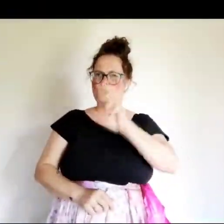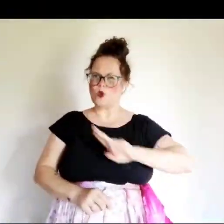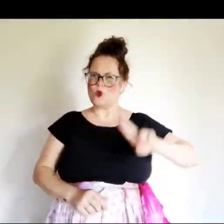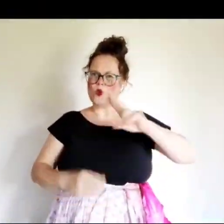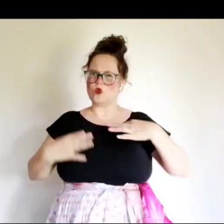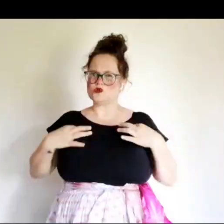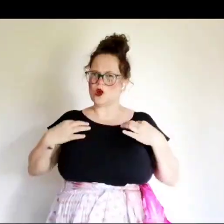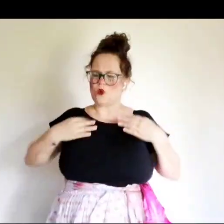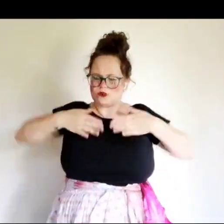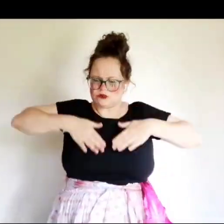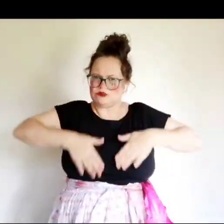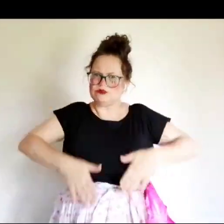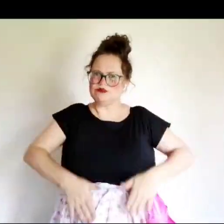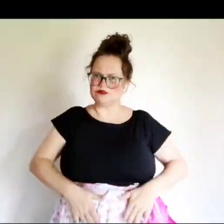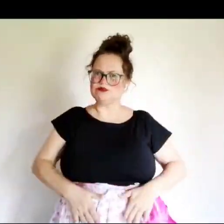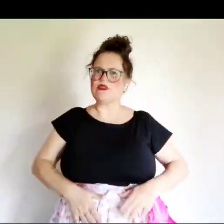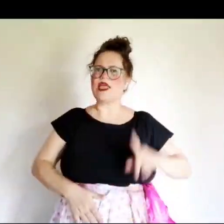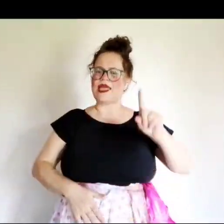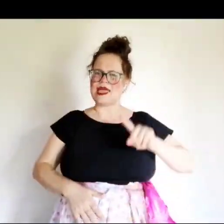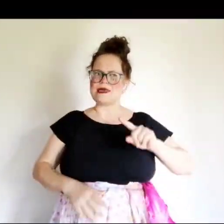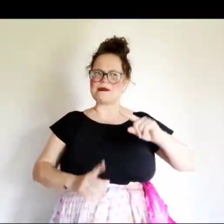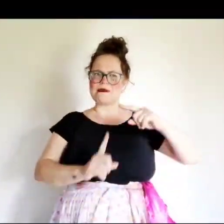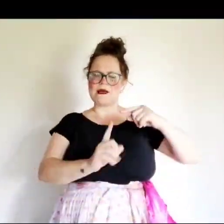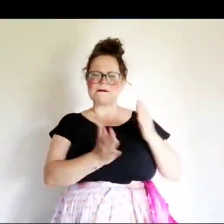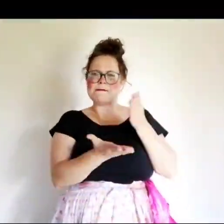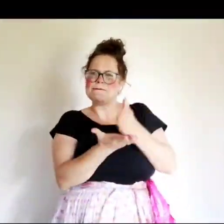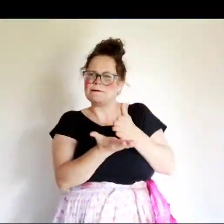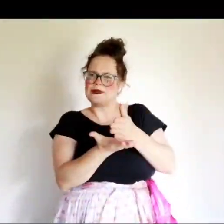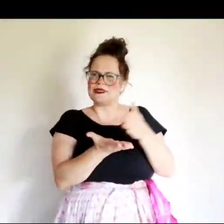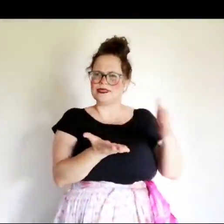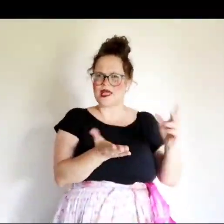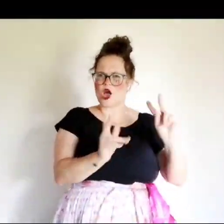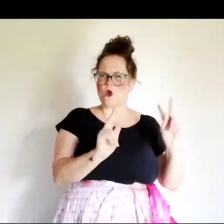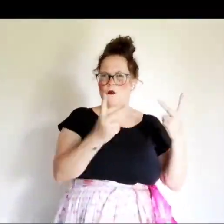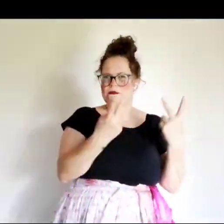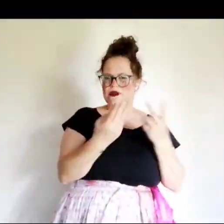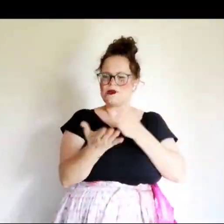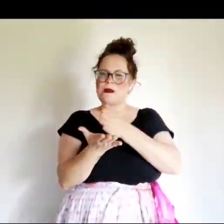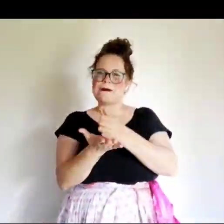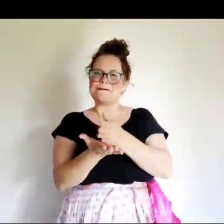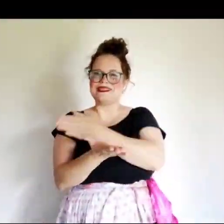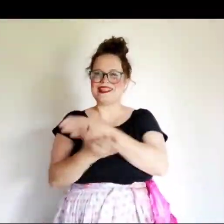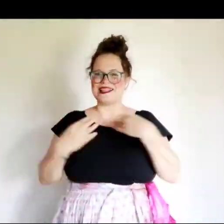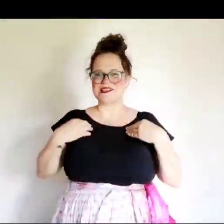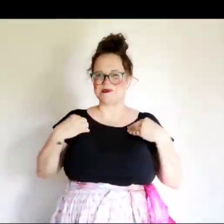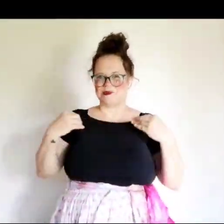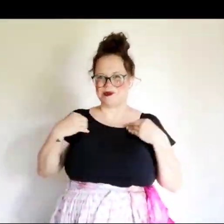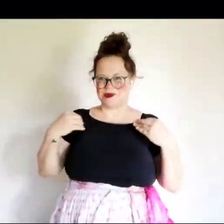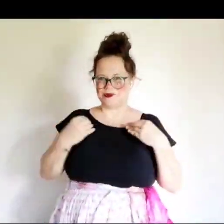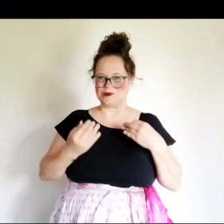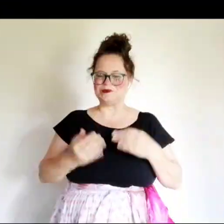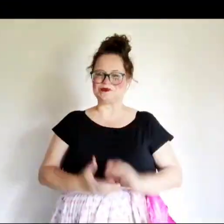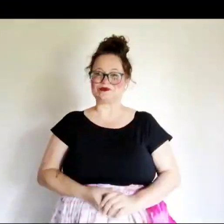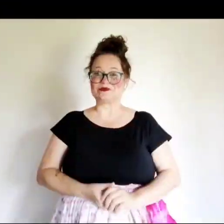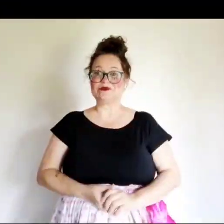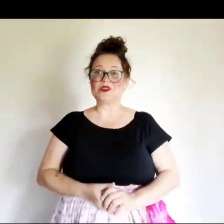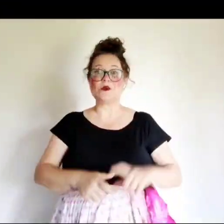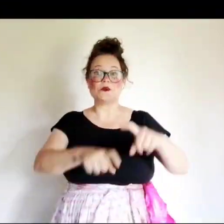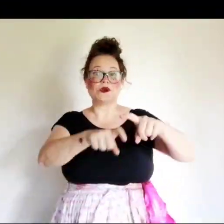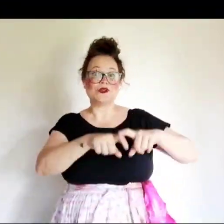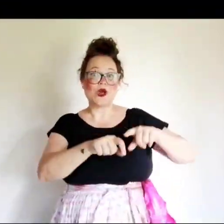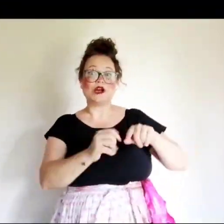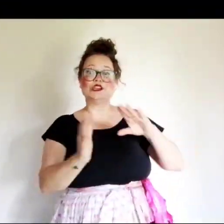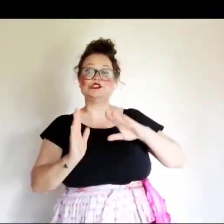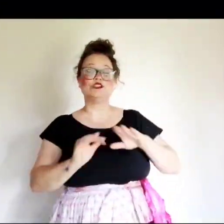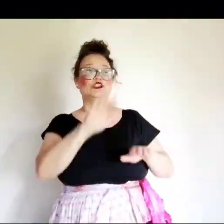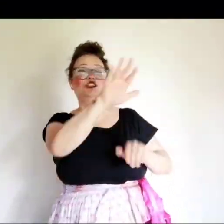vestido de boneca. Que ele também era meio humano, meio de pano. Aí chamei a